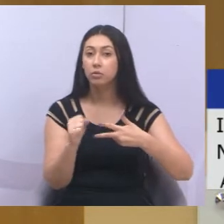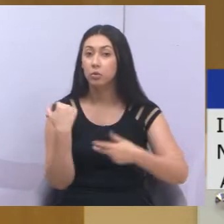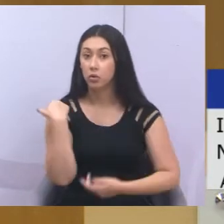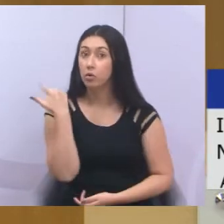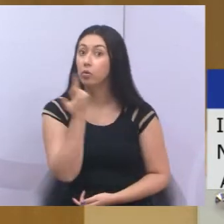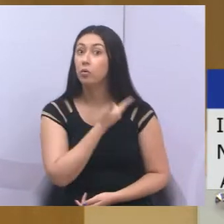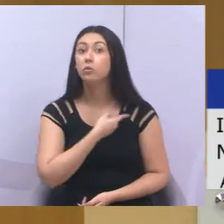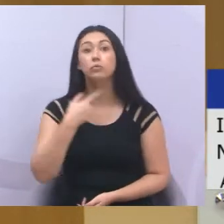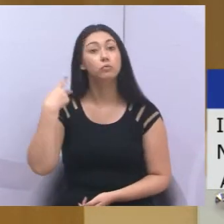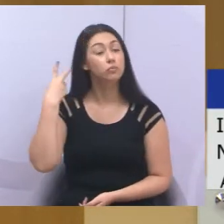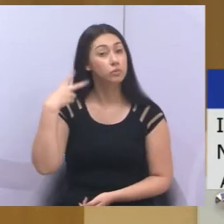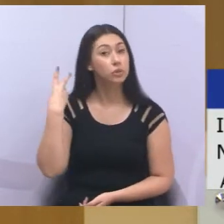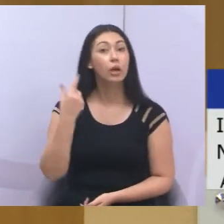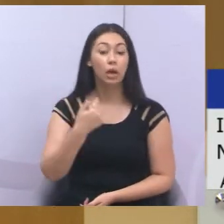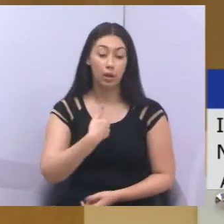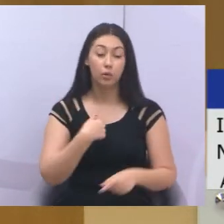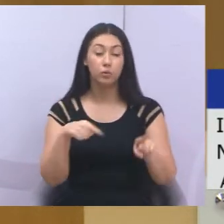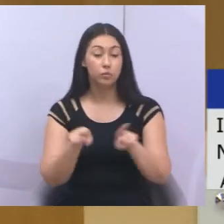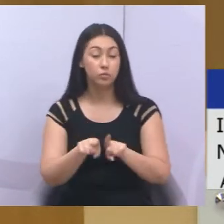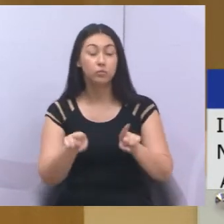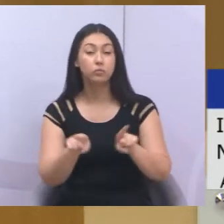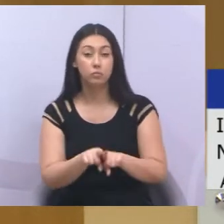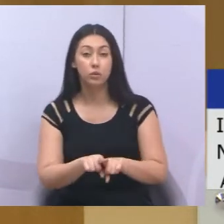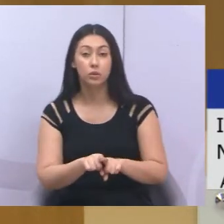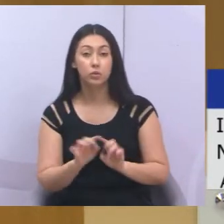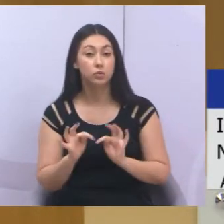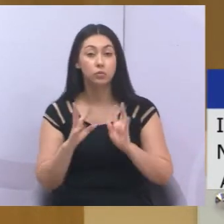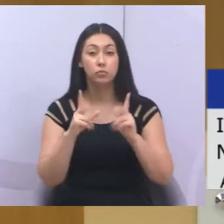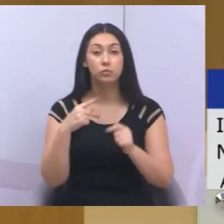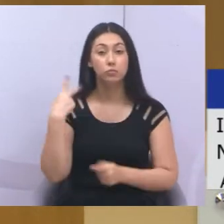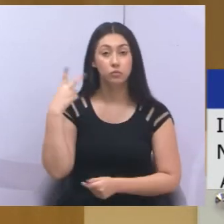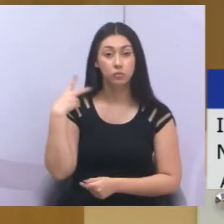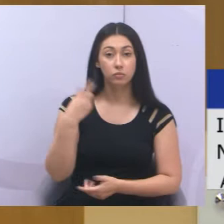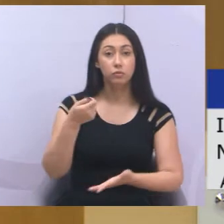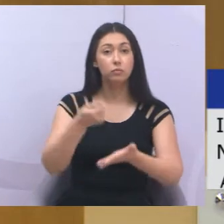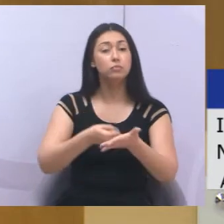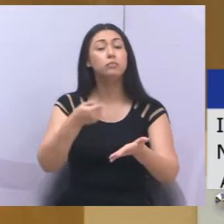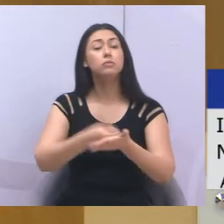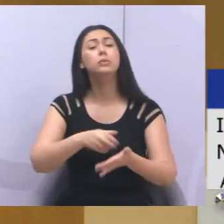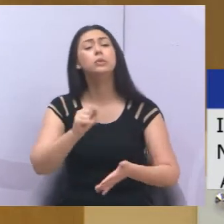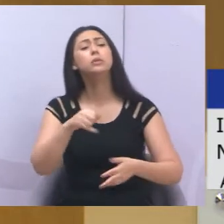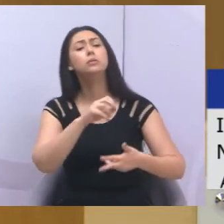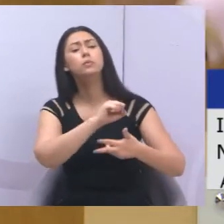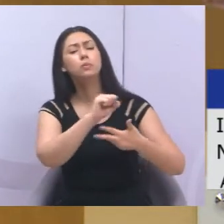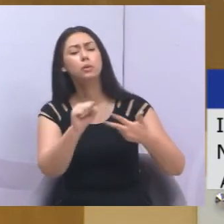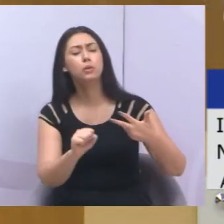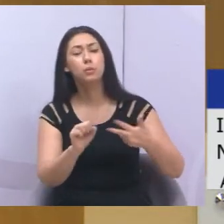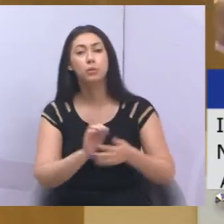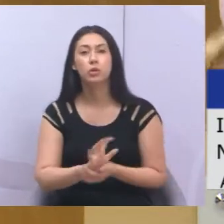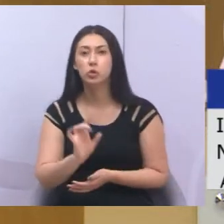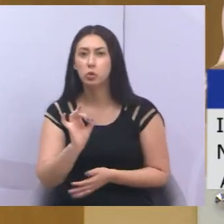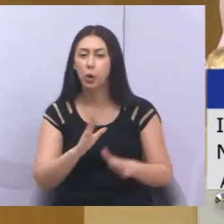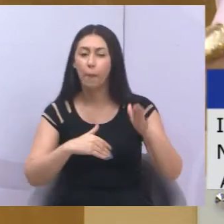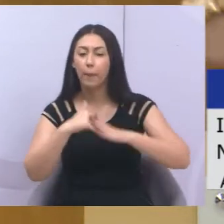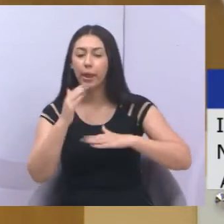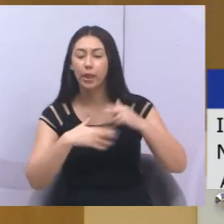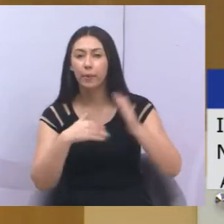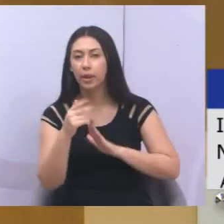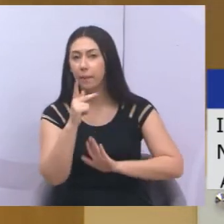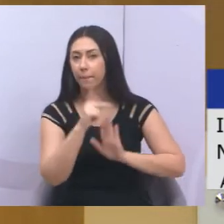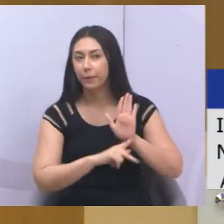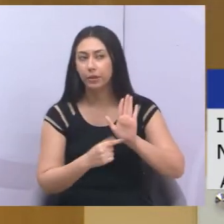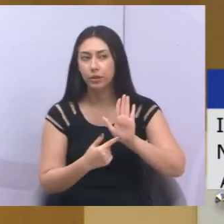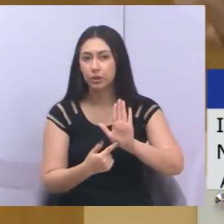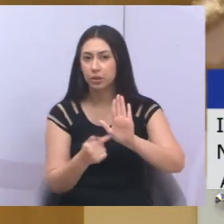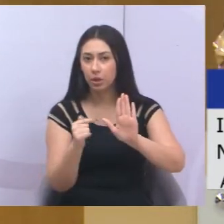nós vereadores, eu como vereador, os nobres vereadores, cobrar sim do poder público. Não só essas atividades que estão nesse